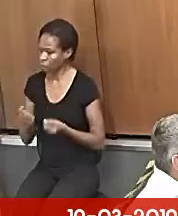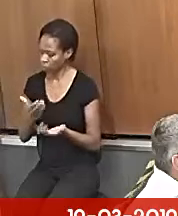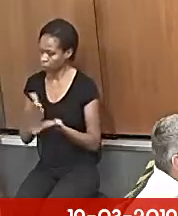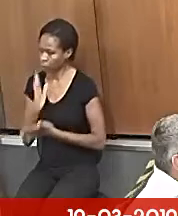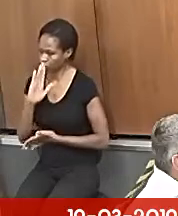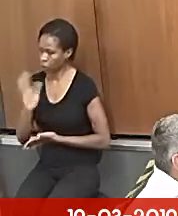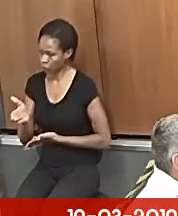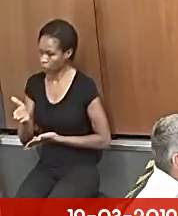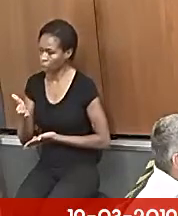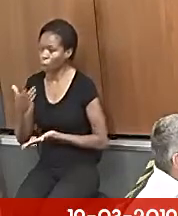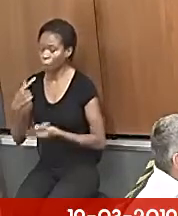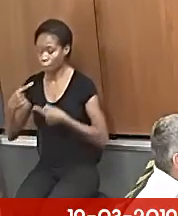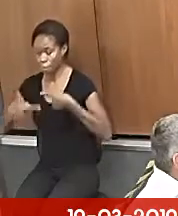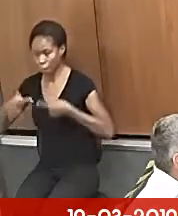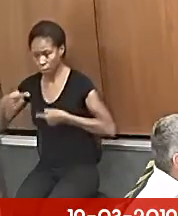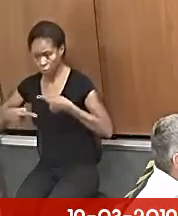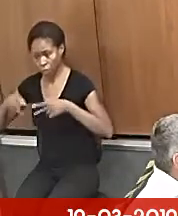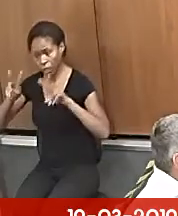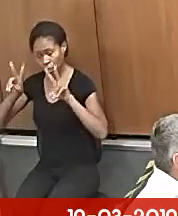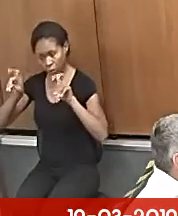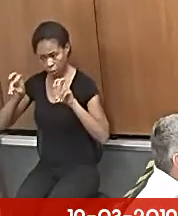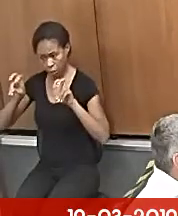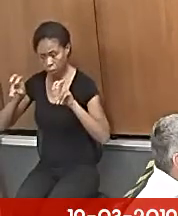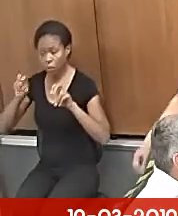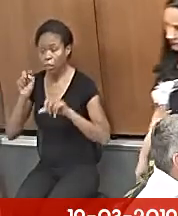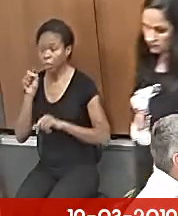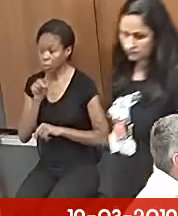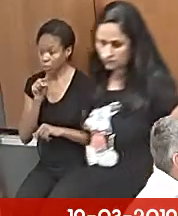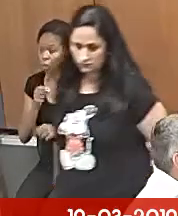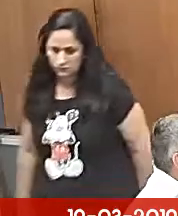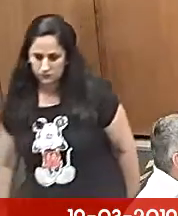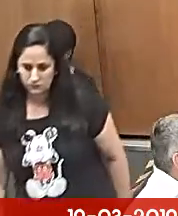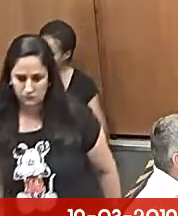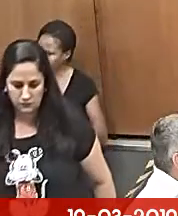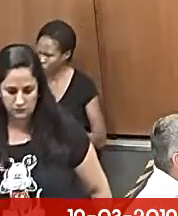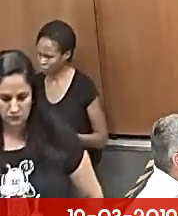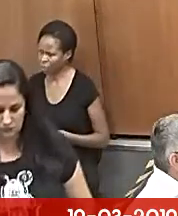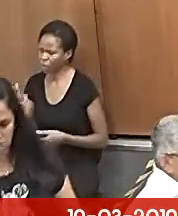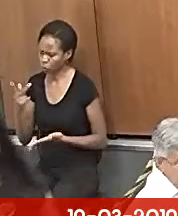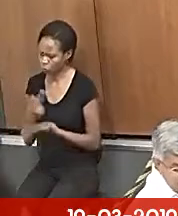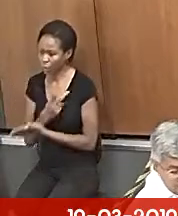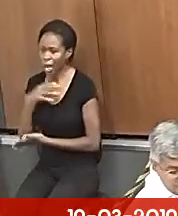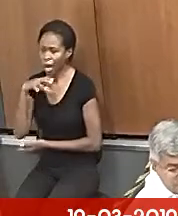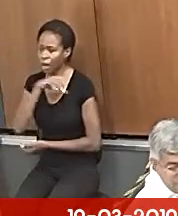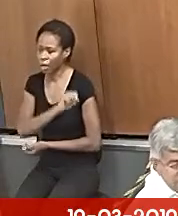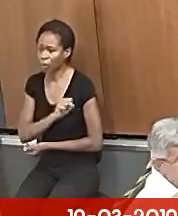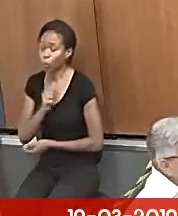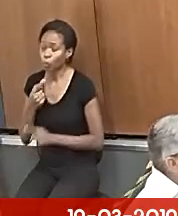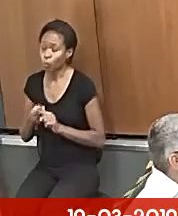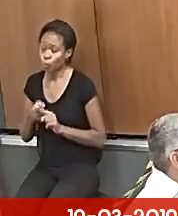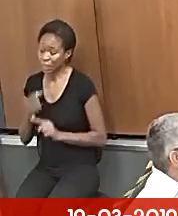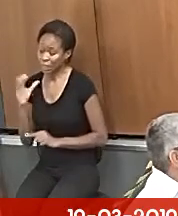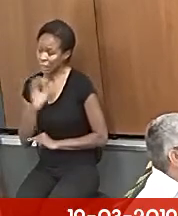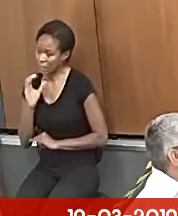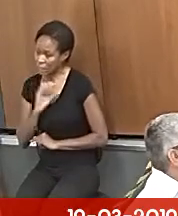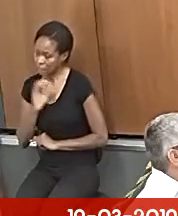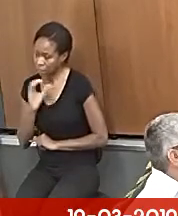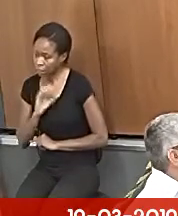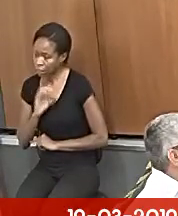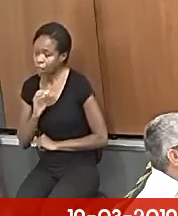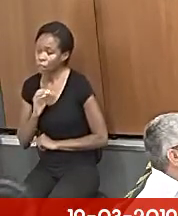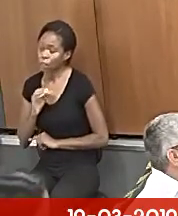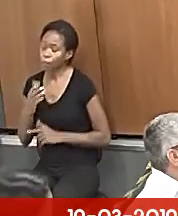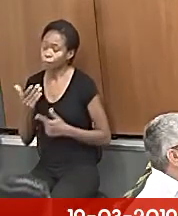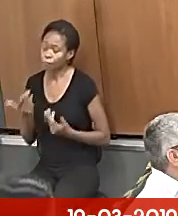questão eu só quero garantiu a o senhor que isso vai acontecer rápido em decorrência da urgência porque depois de